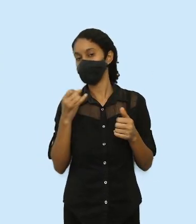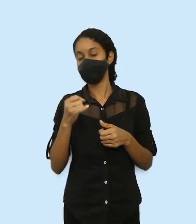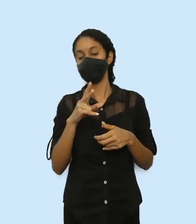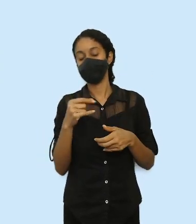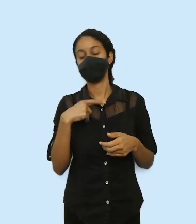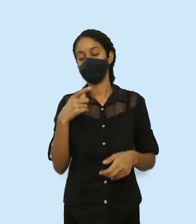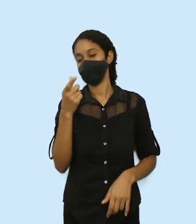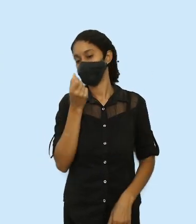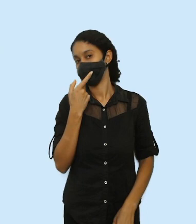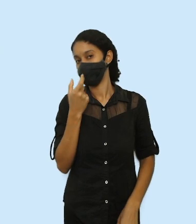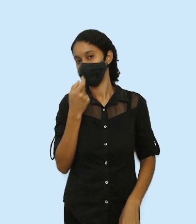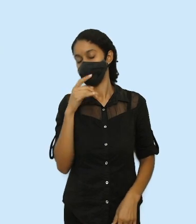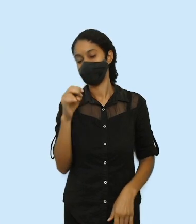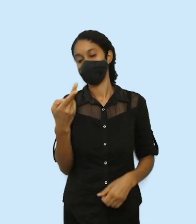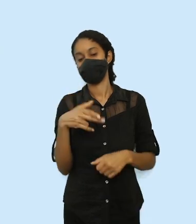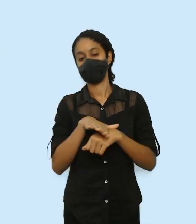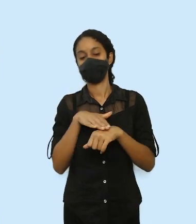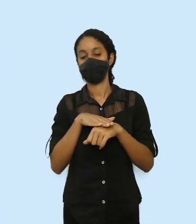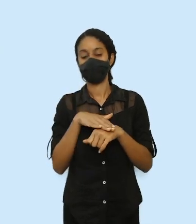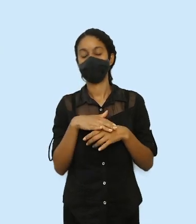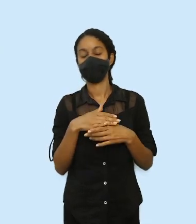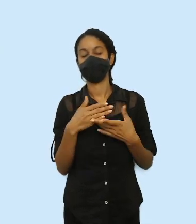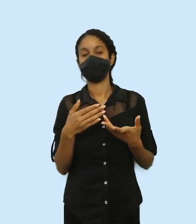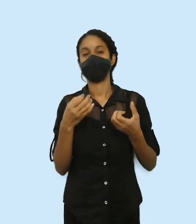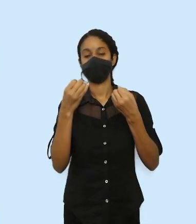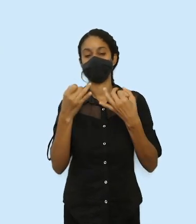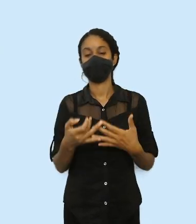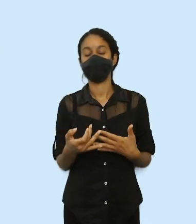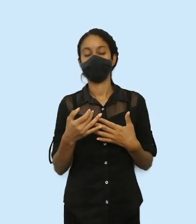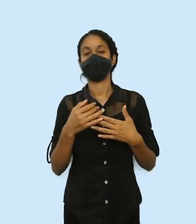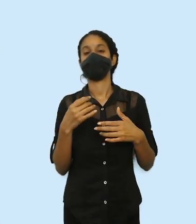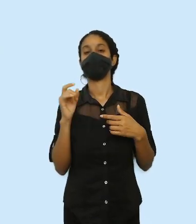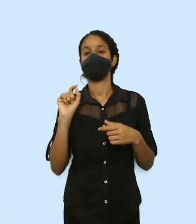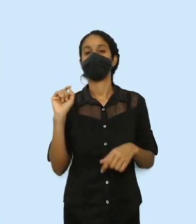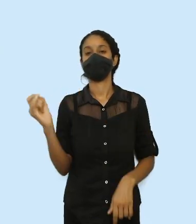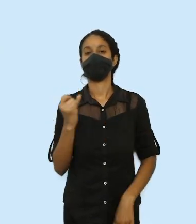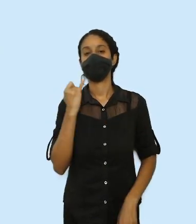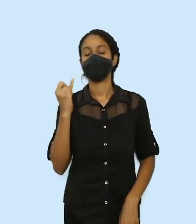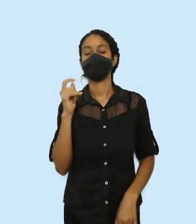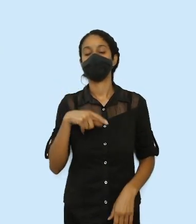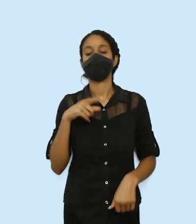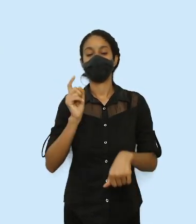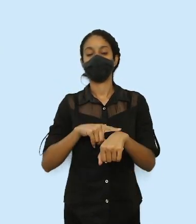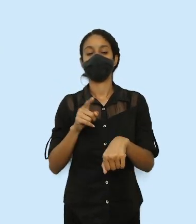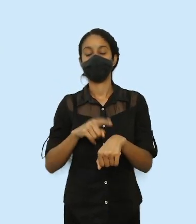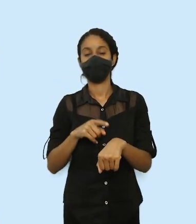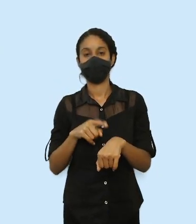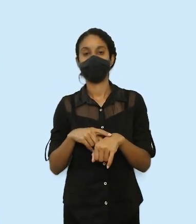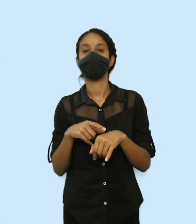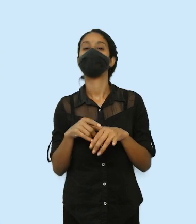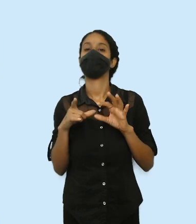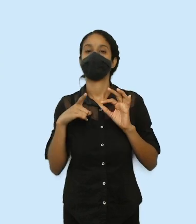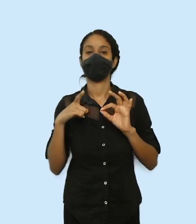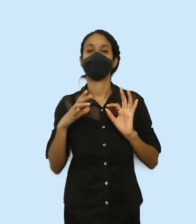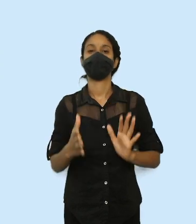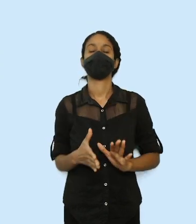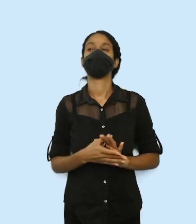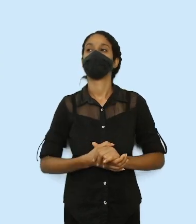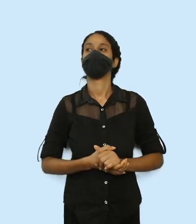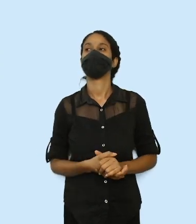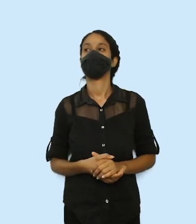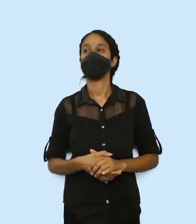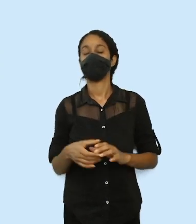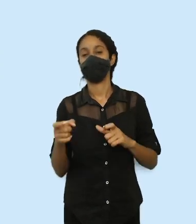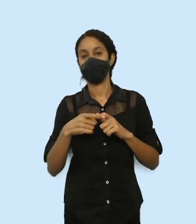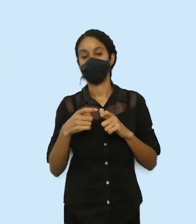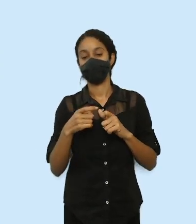uma medicação e ele vai conversar com o paciente sobre essa medicação, o que importa é eles cumprirem a meta do tempo. Segundo o médico,